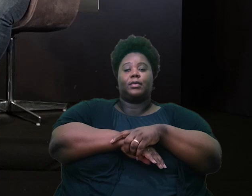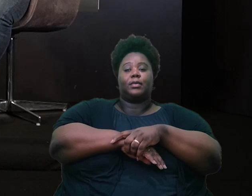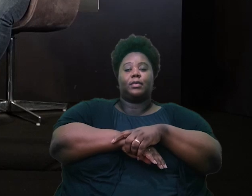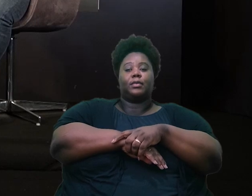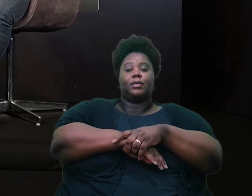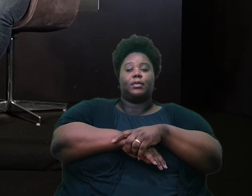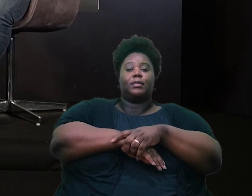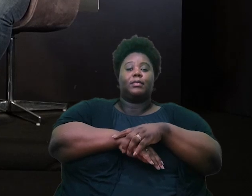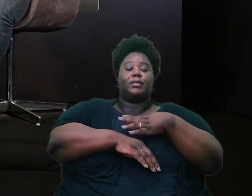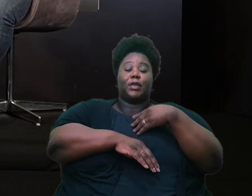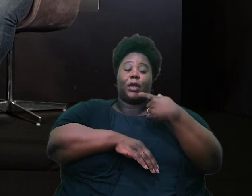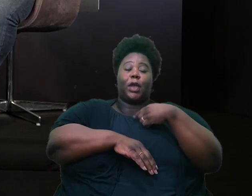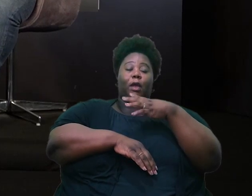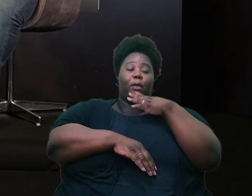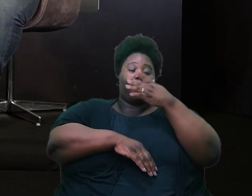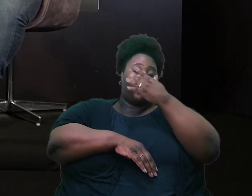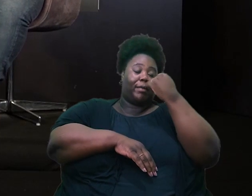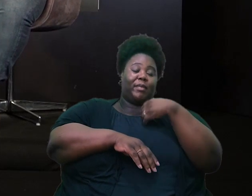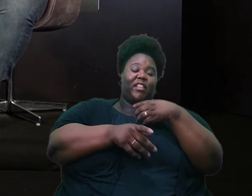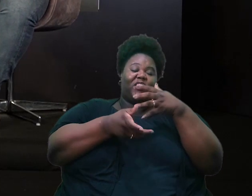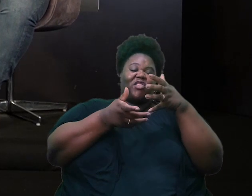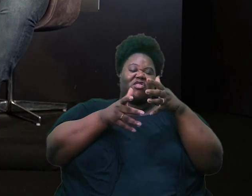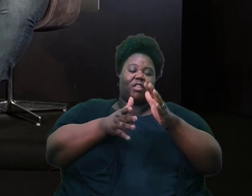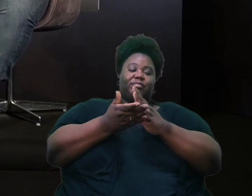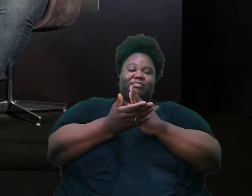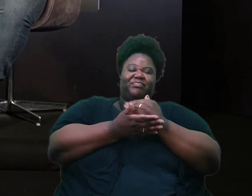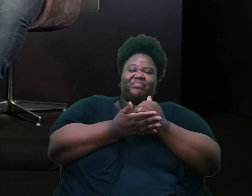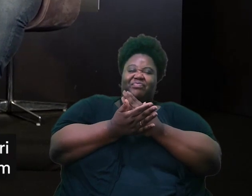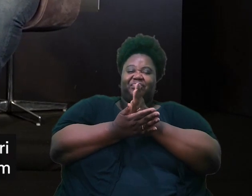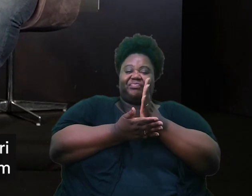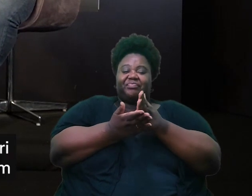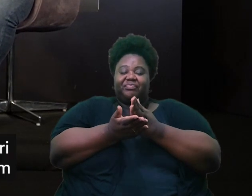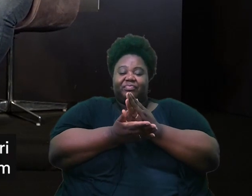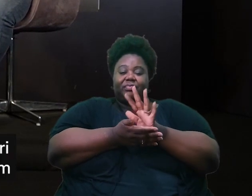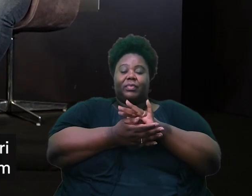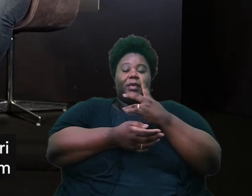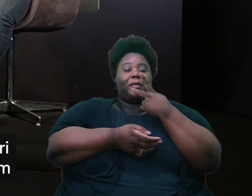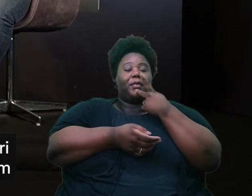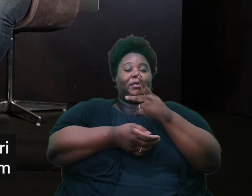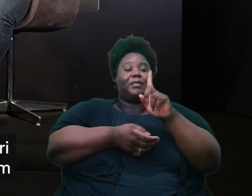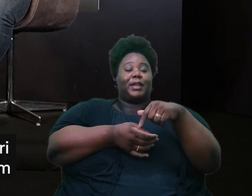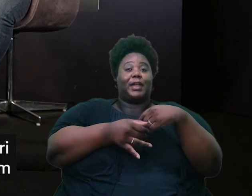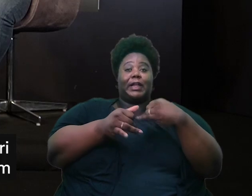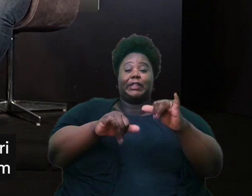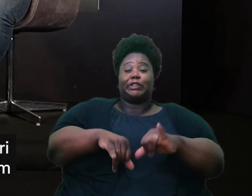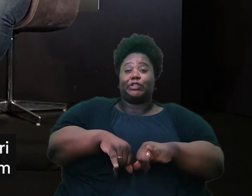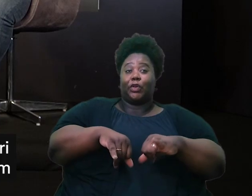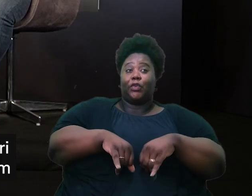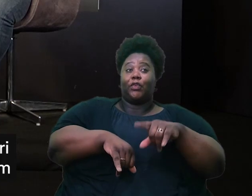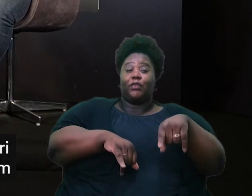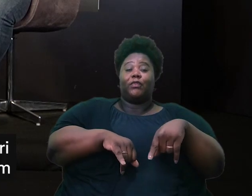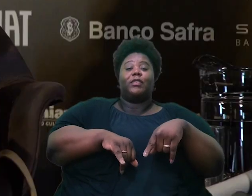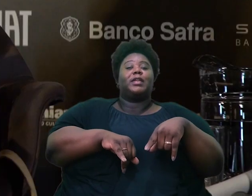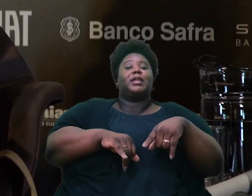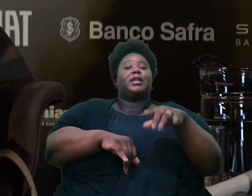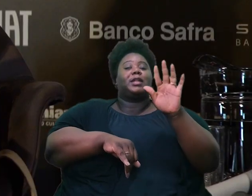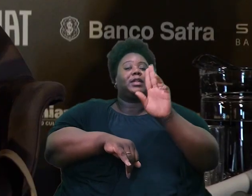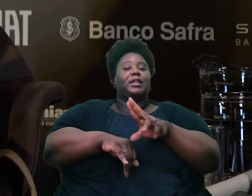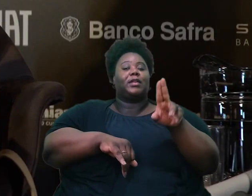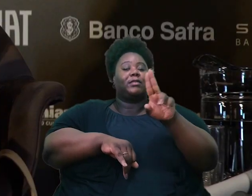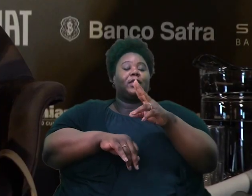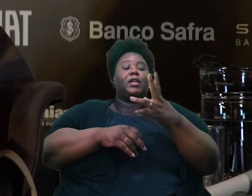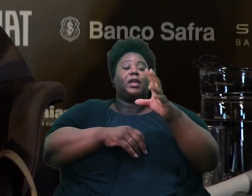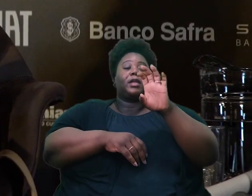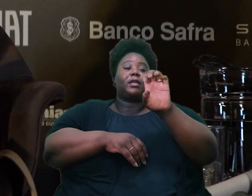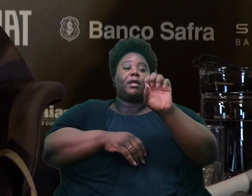chata, né? Eu tenho uma fama... Eu sempre digo que eu sofri na Universidade Brasileira também o